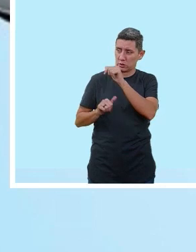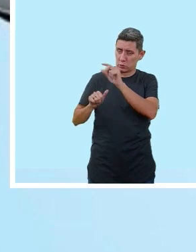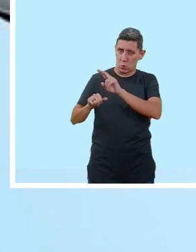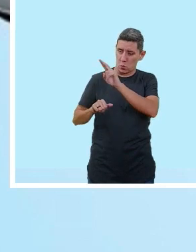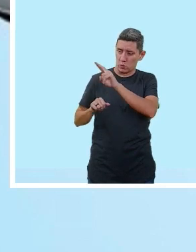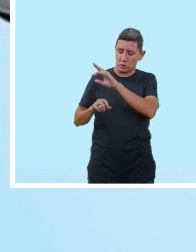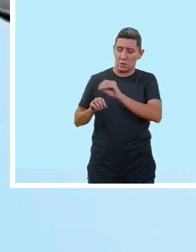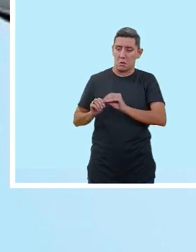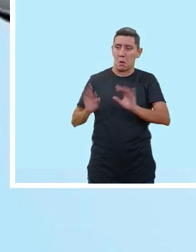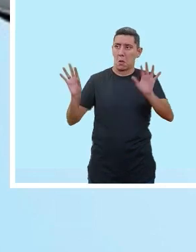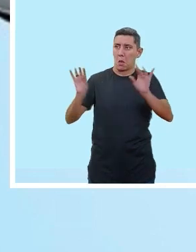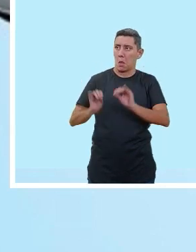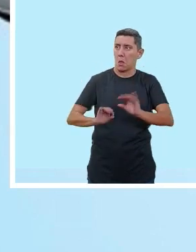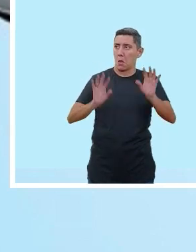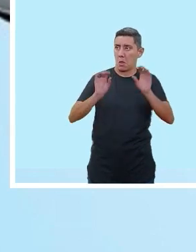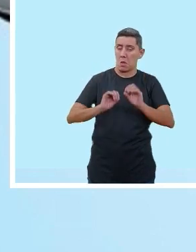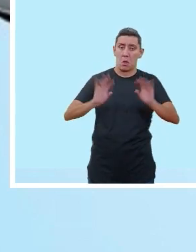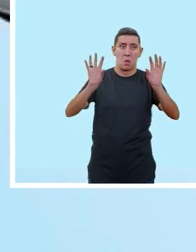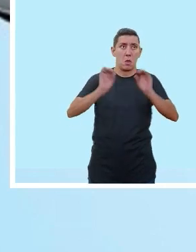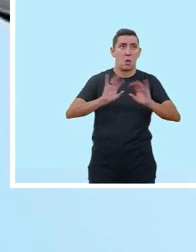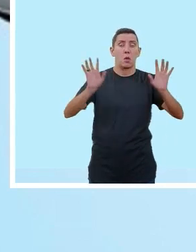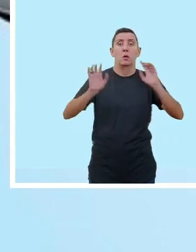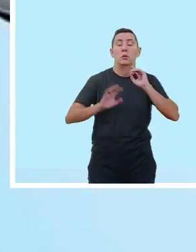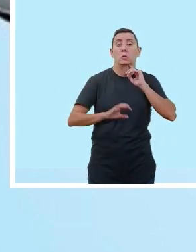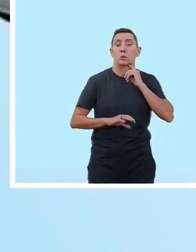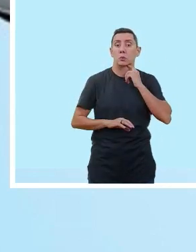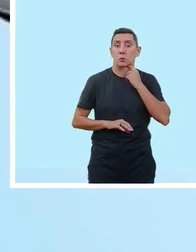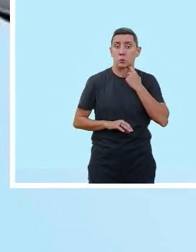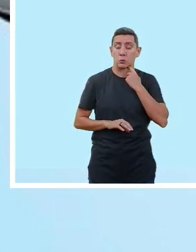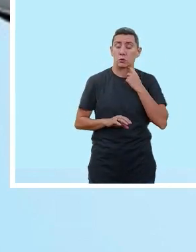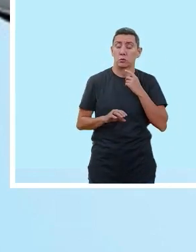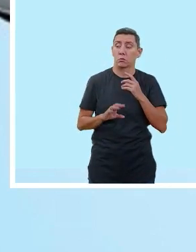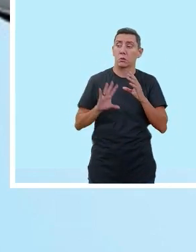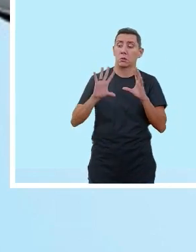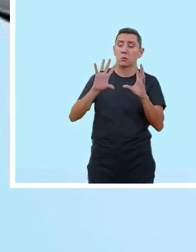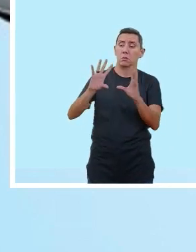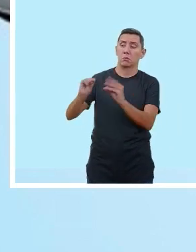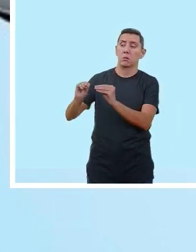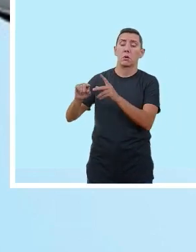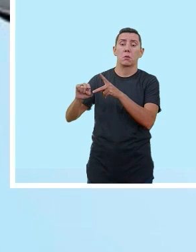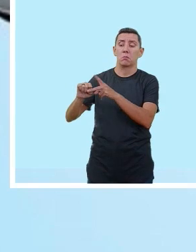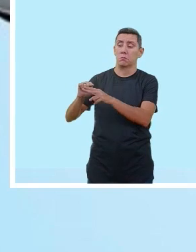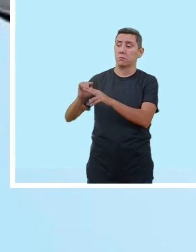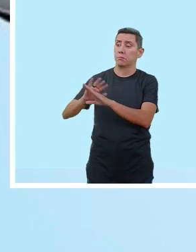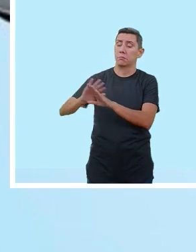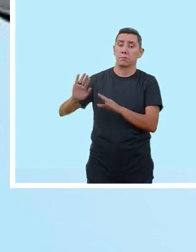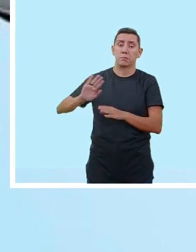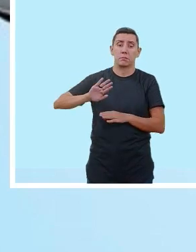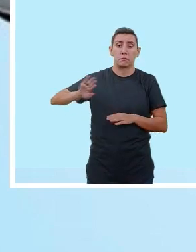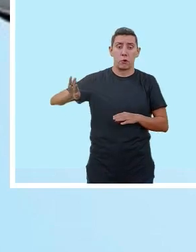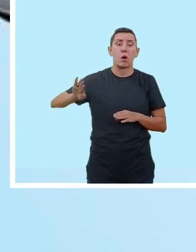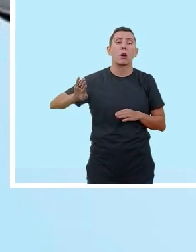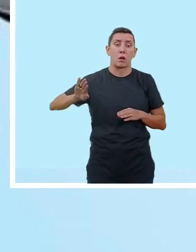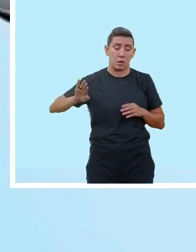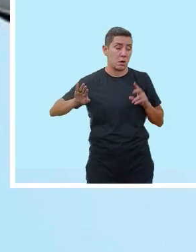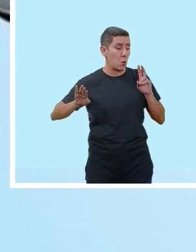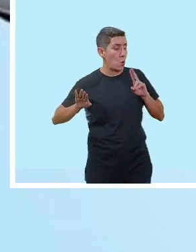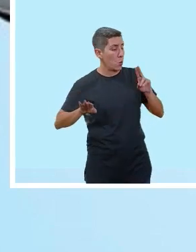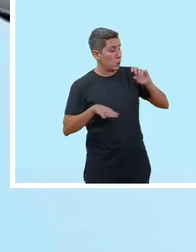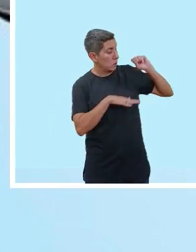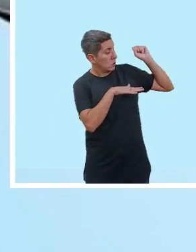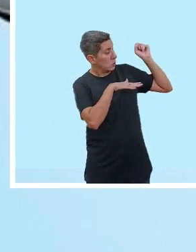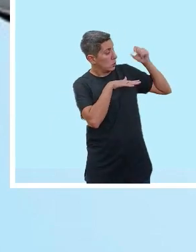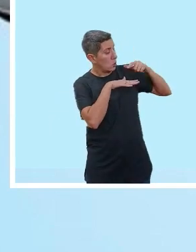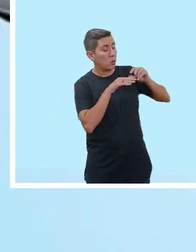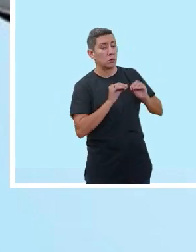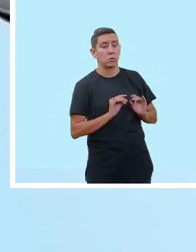pelo fato de você utilizar a energia solar dentro da aplicação nesse projeto aqui que nós temos, você tem uma redução de emissão de